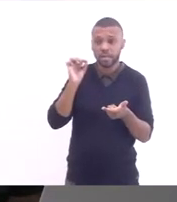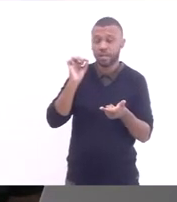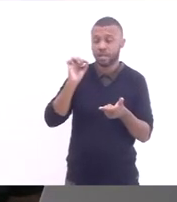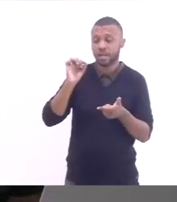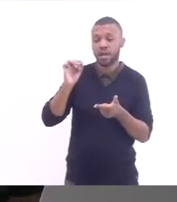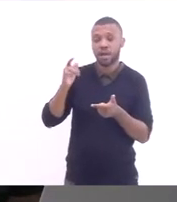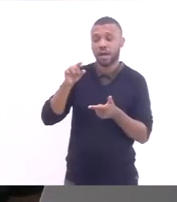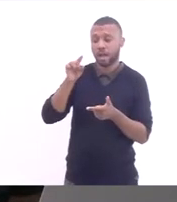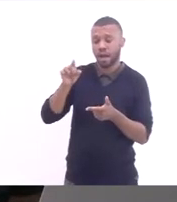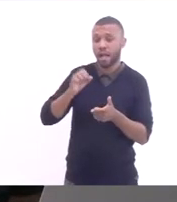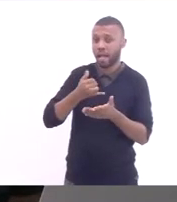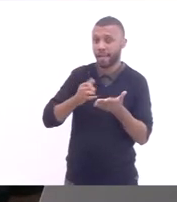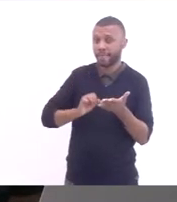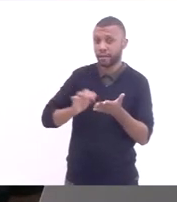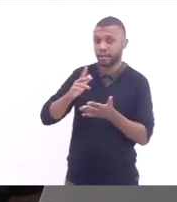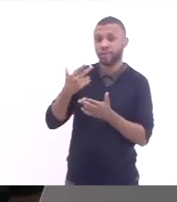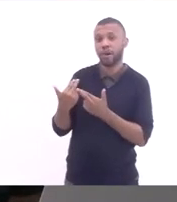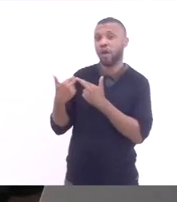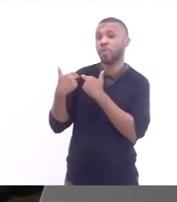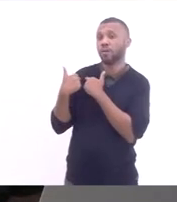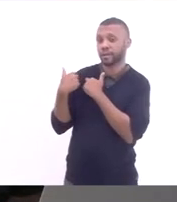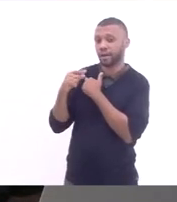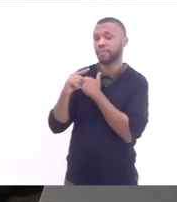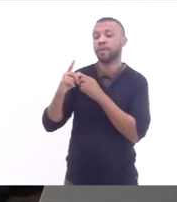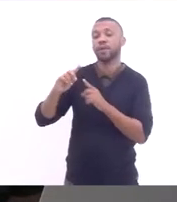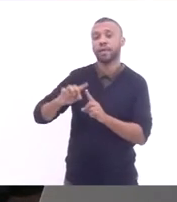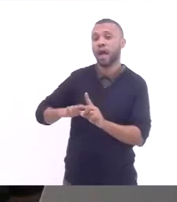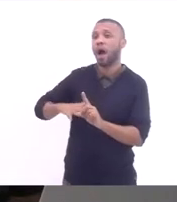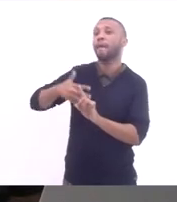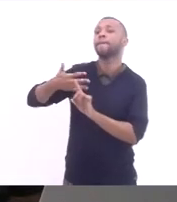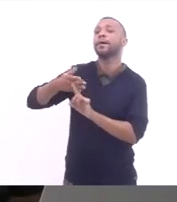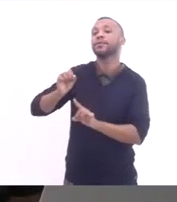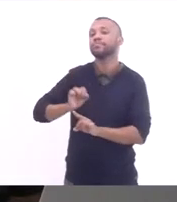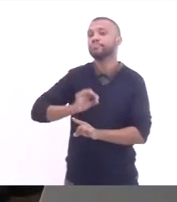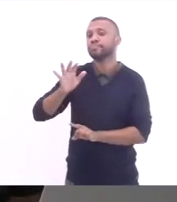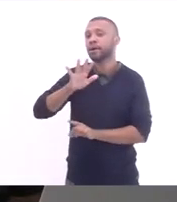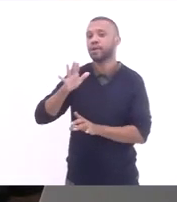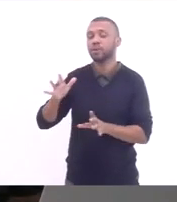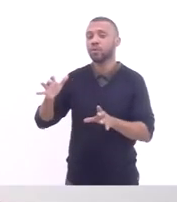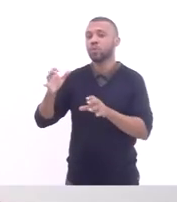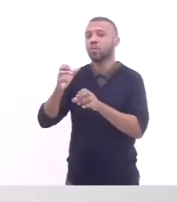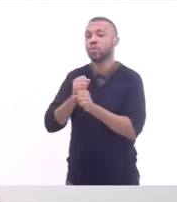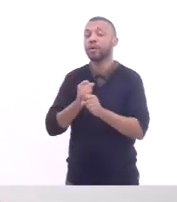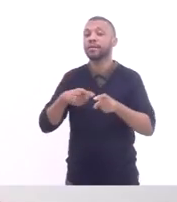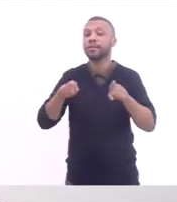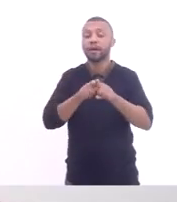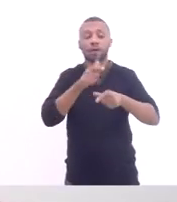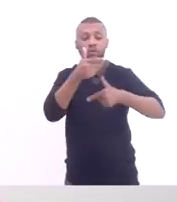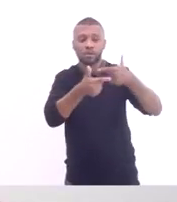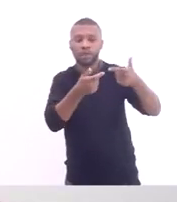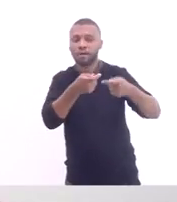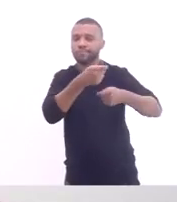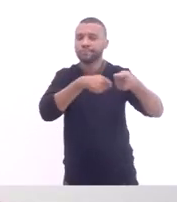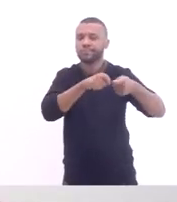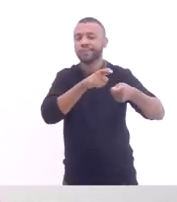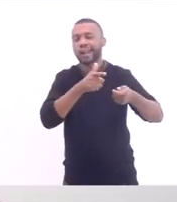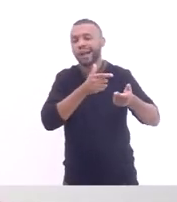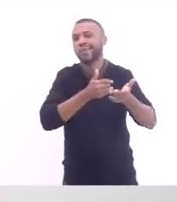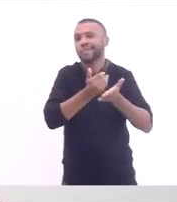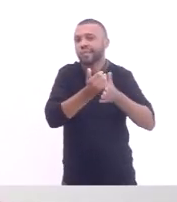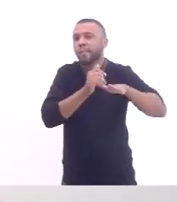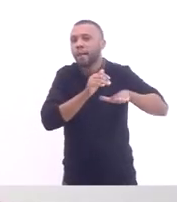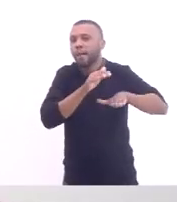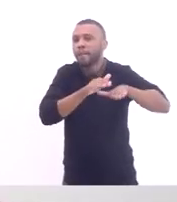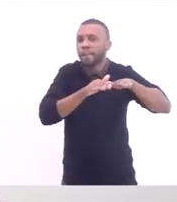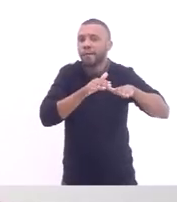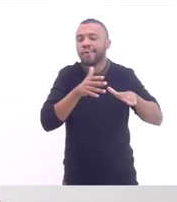aí nas receitas, né? E a atividade econômica ainda se recuperando, né, no estado do